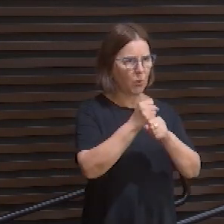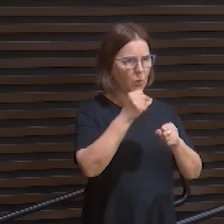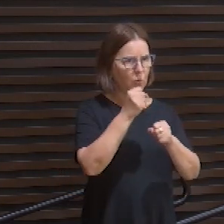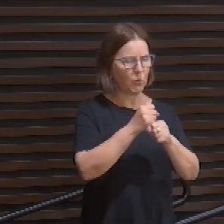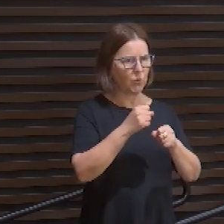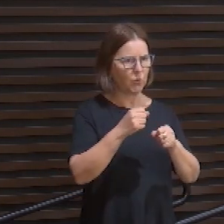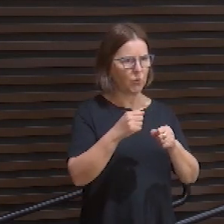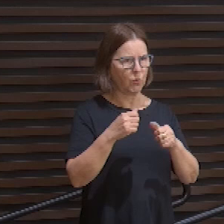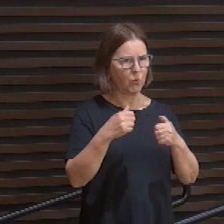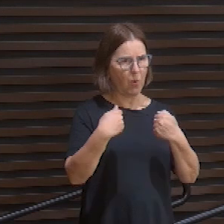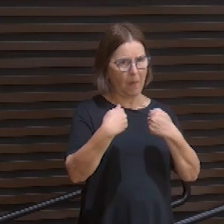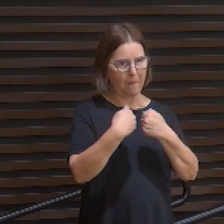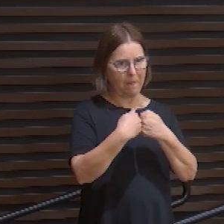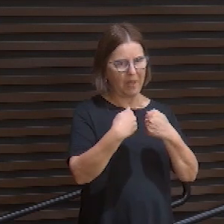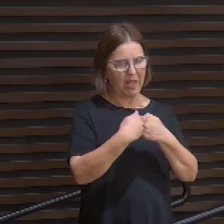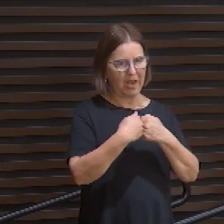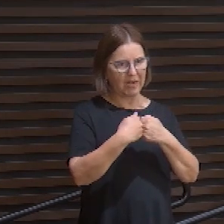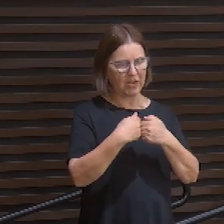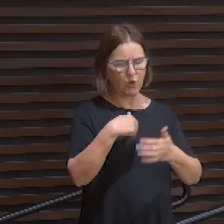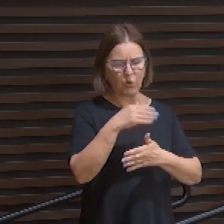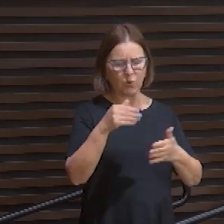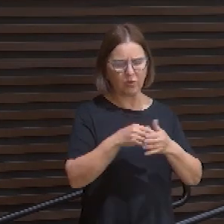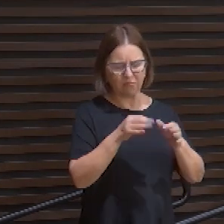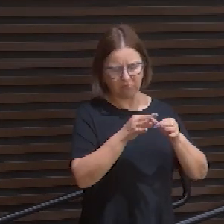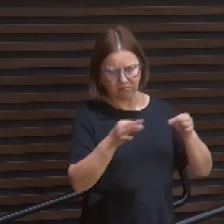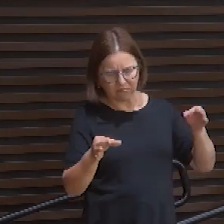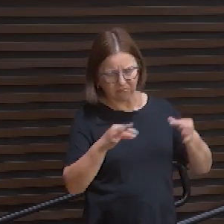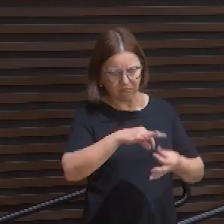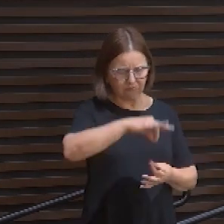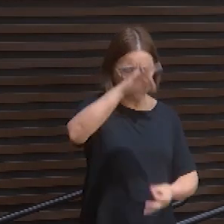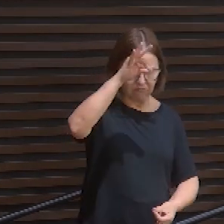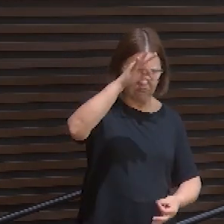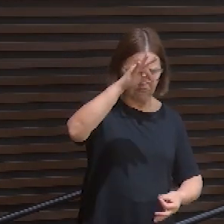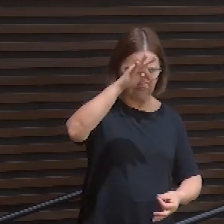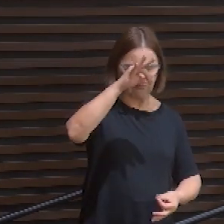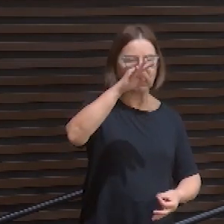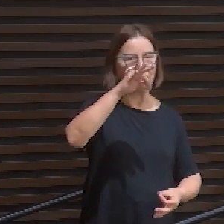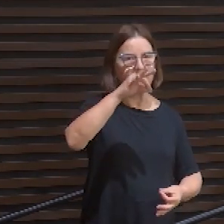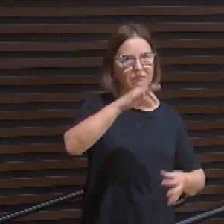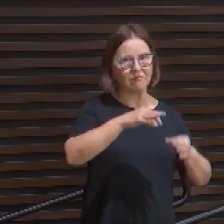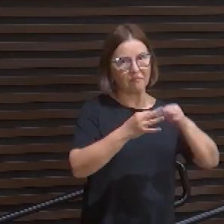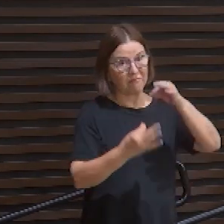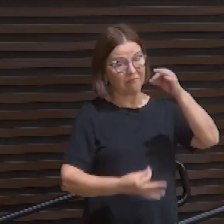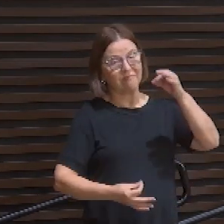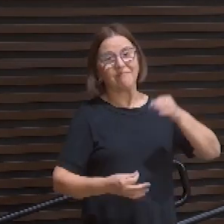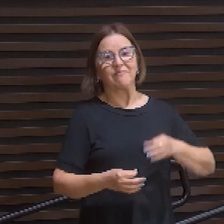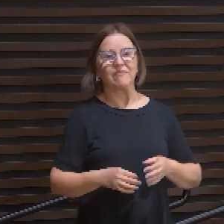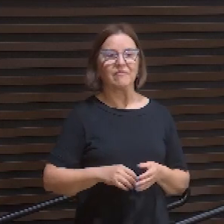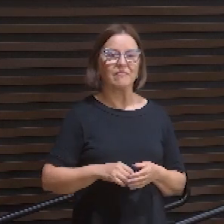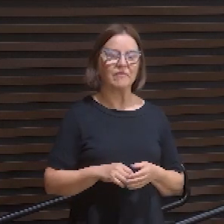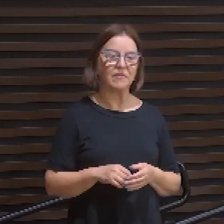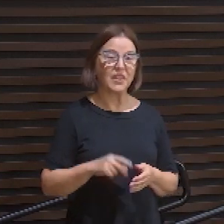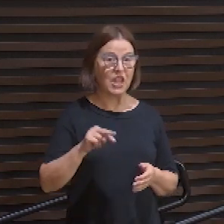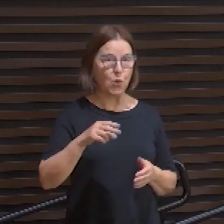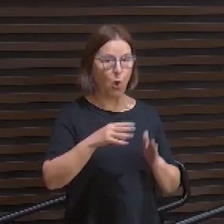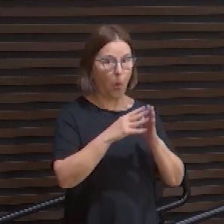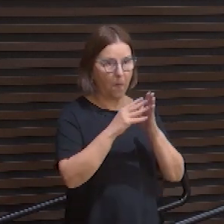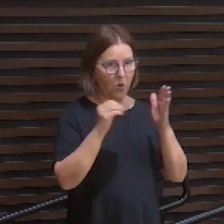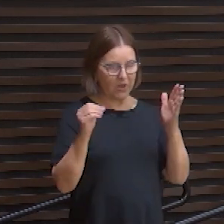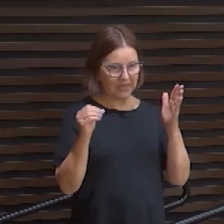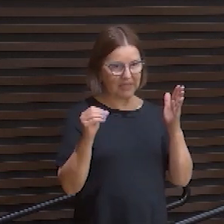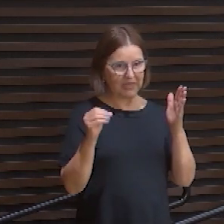que tem todas as dimensões de comprimento, altura e largura, conforme o modelo que